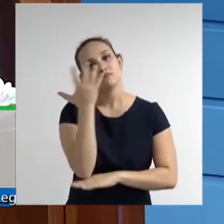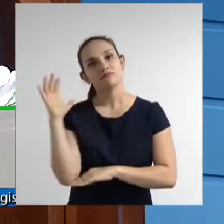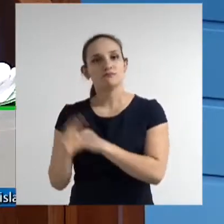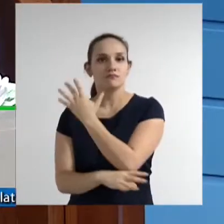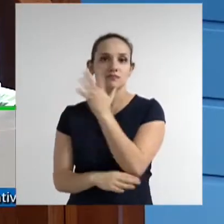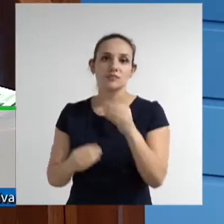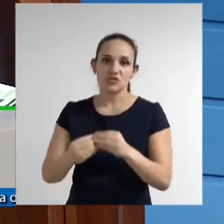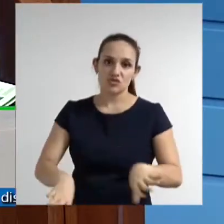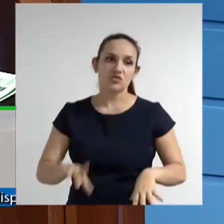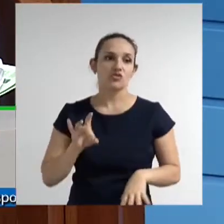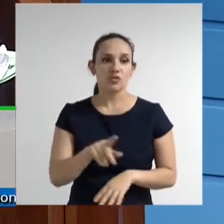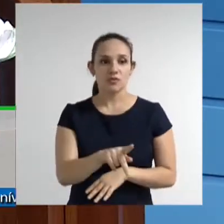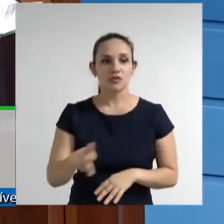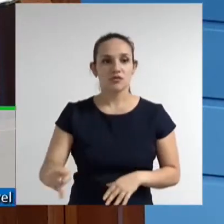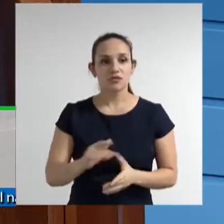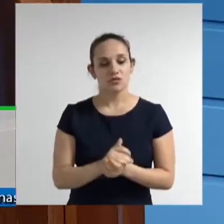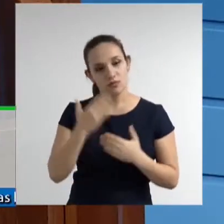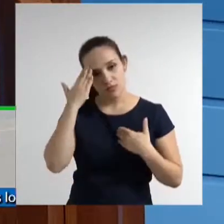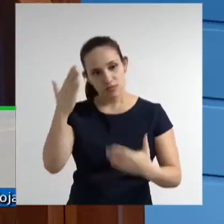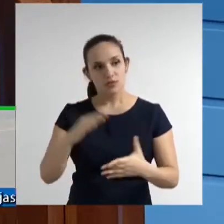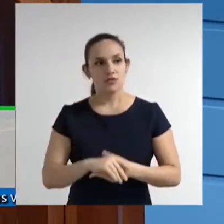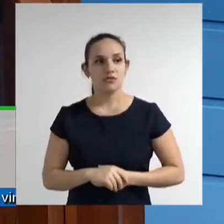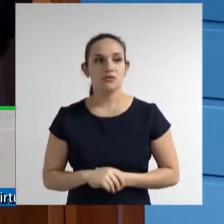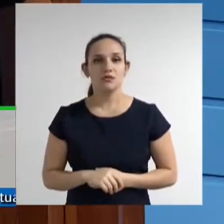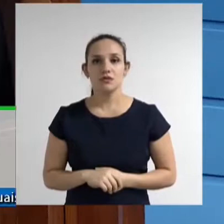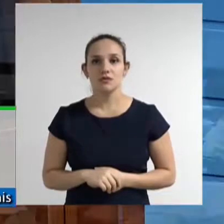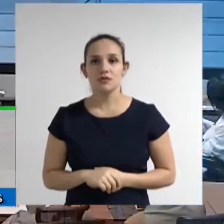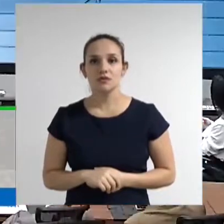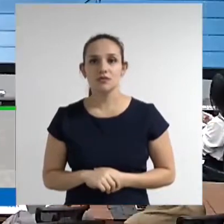aqueles moradores. Era isso, senhor presidente. Muito obrigado.